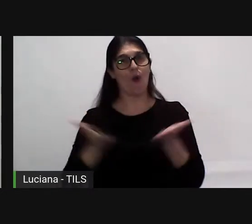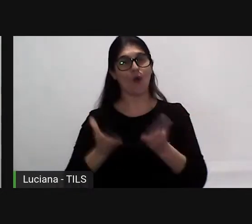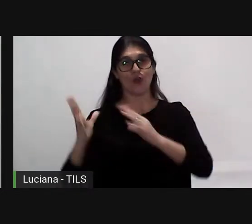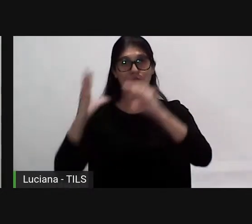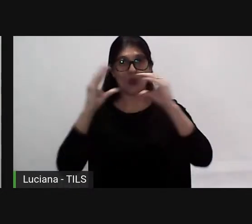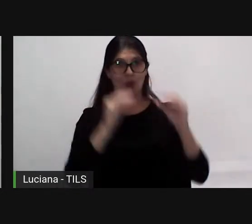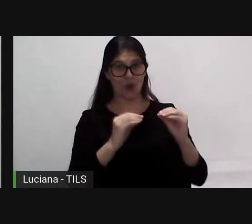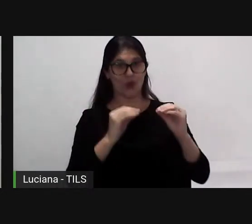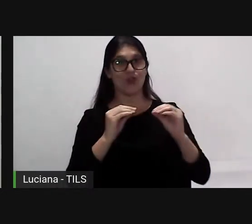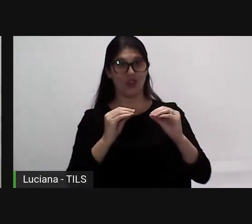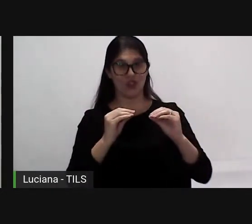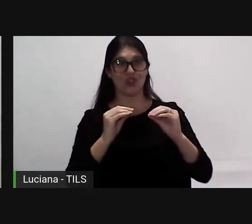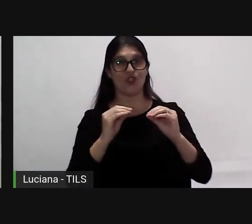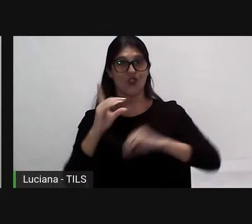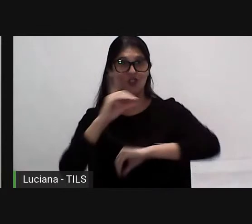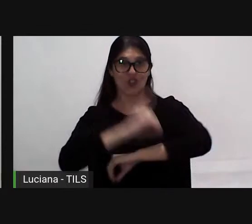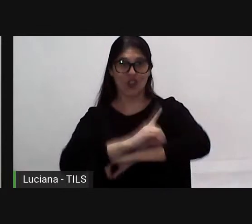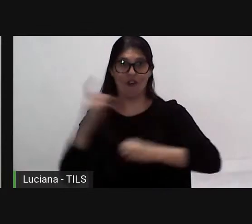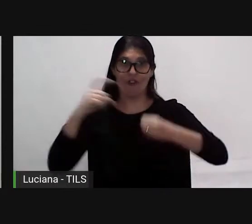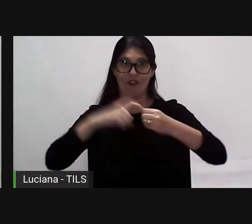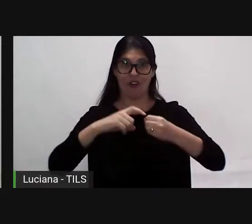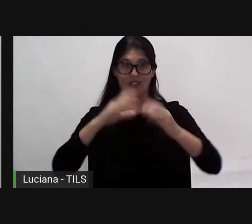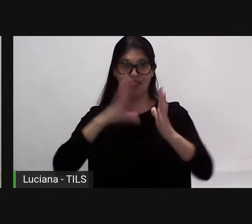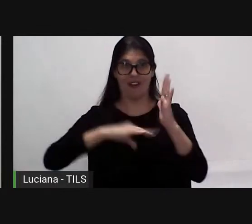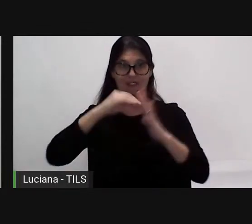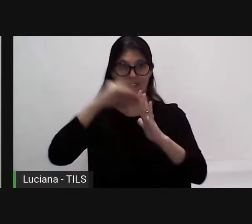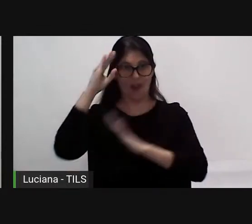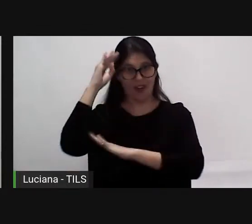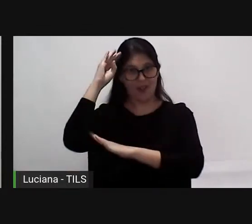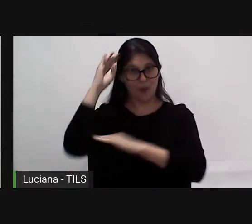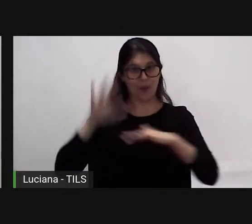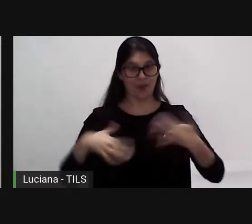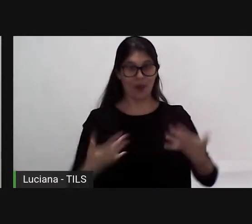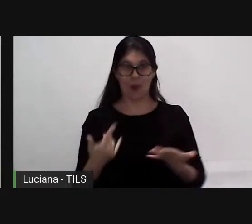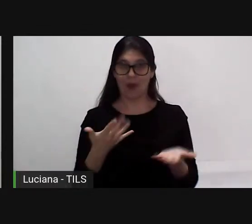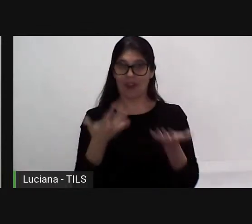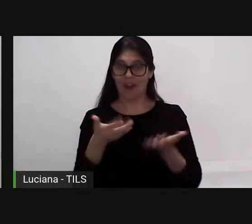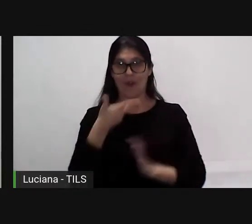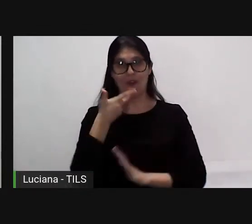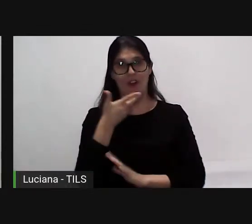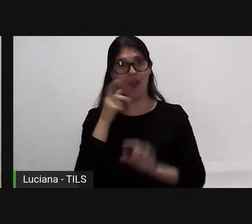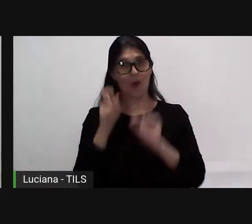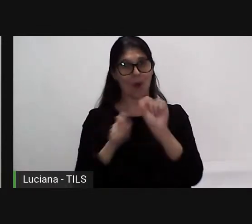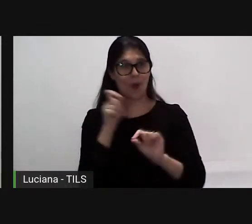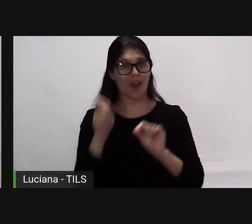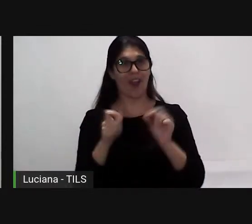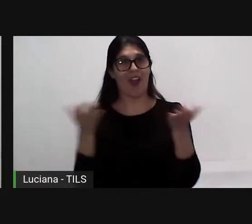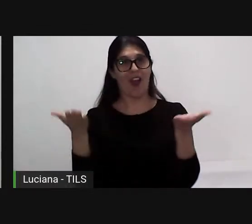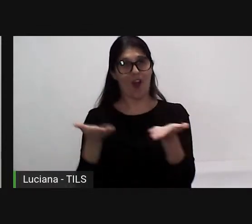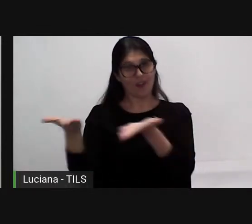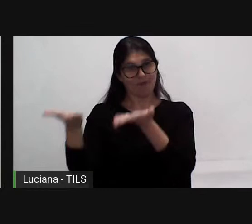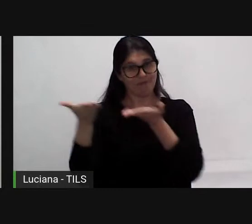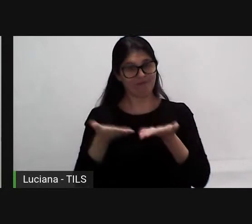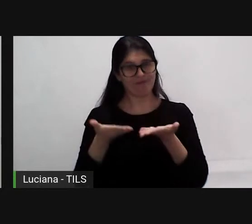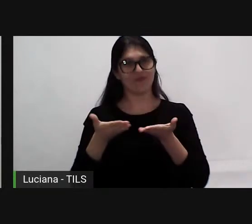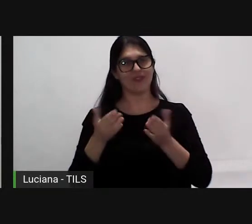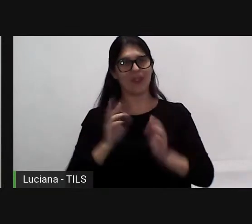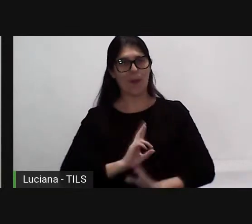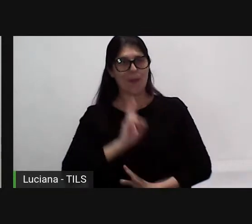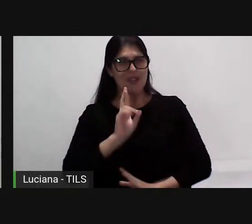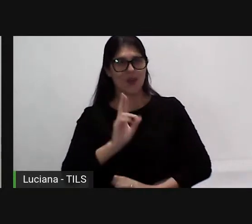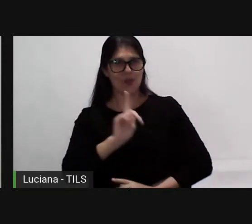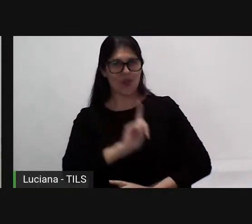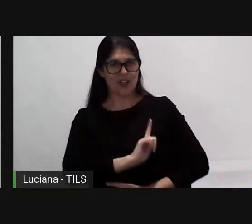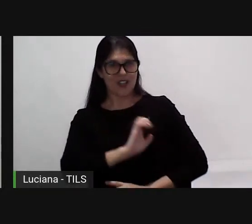calendário acadêmico. Então, eu quero anunciar aqui a entrada, nesse momento, dos representantes do Grêmio Estudantil, a Mariana